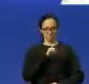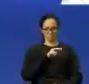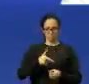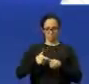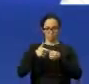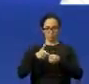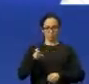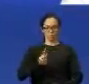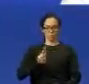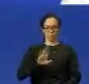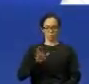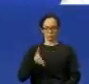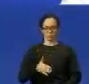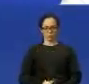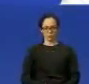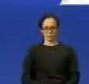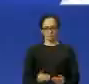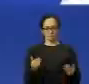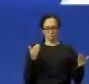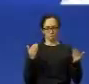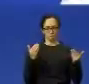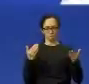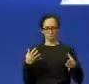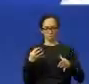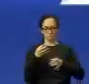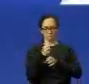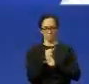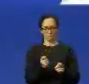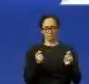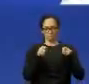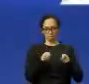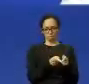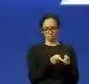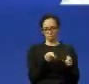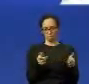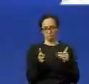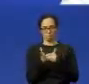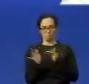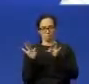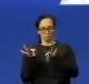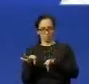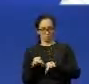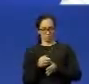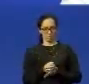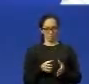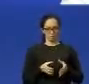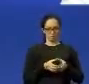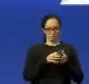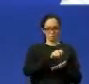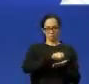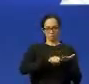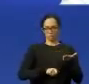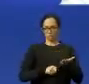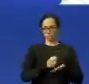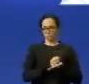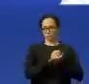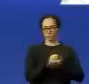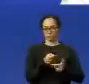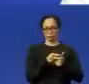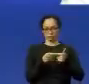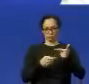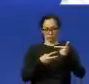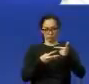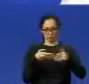tanque. Para minimizar o peso desse carro e garantir o término da corrida, a equipe de apoio reabasteceu o carro com a terça